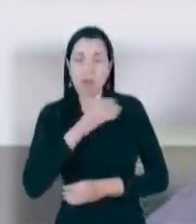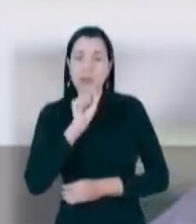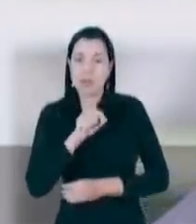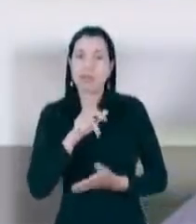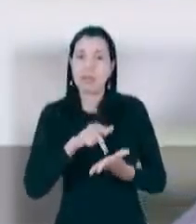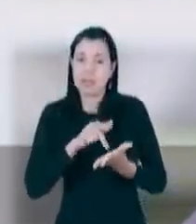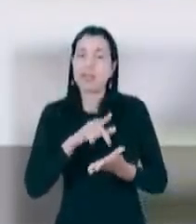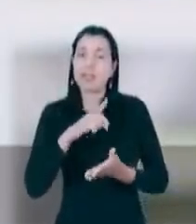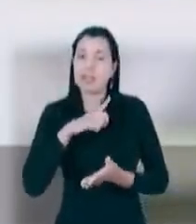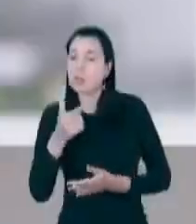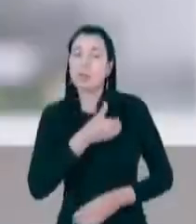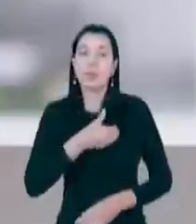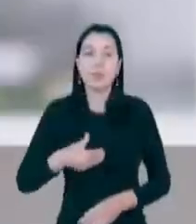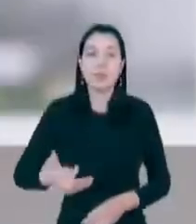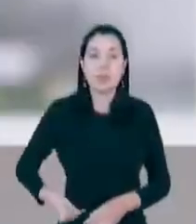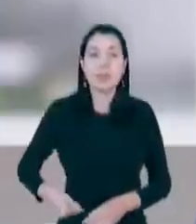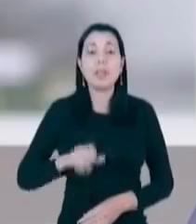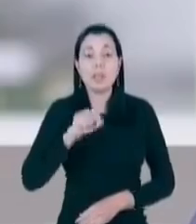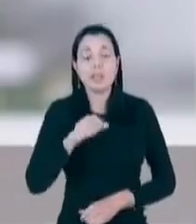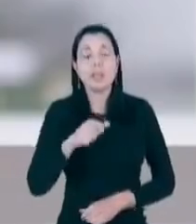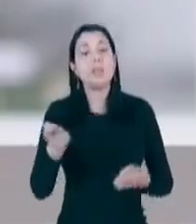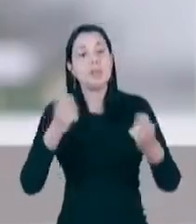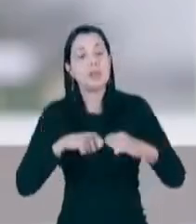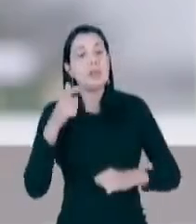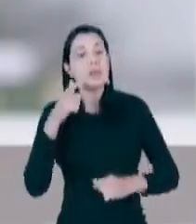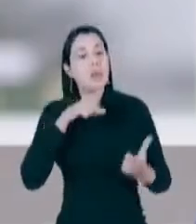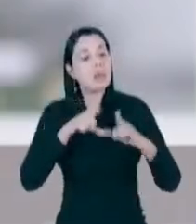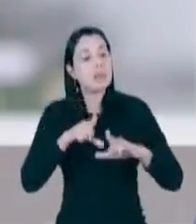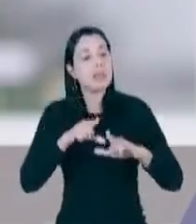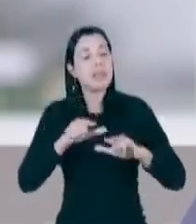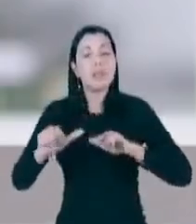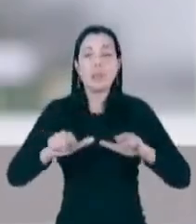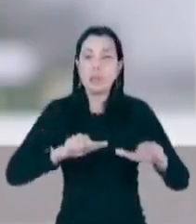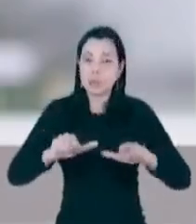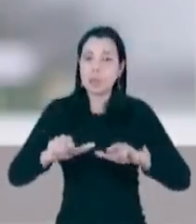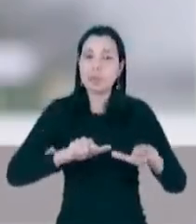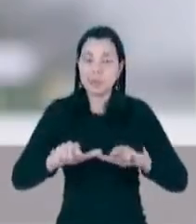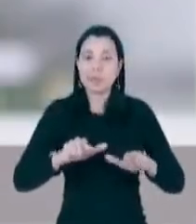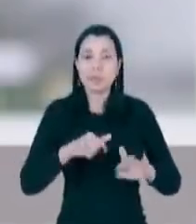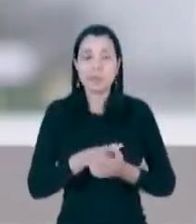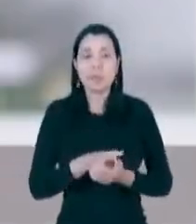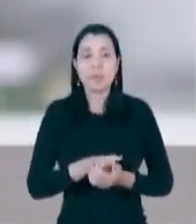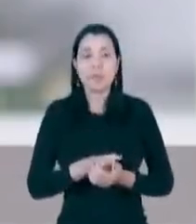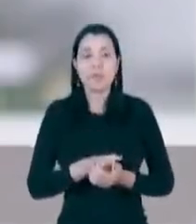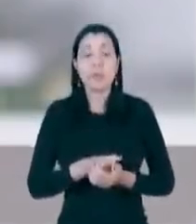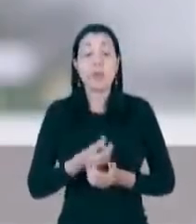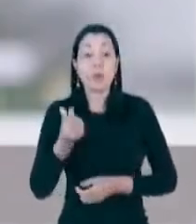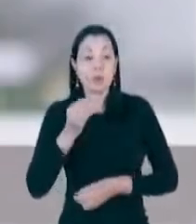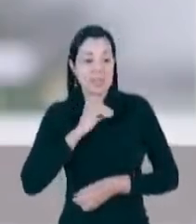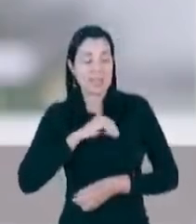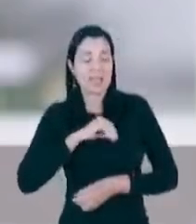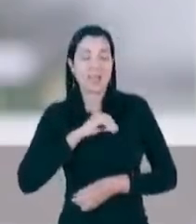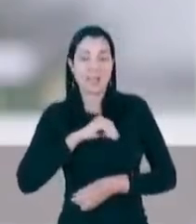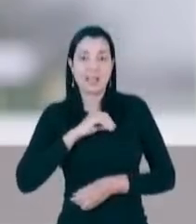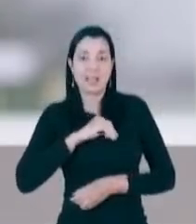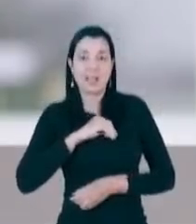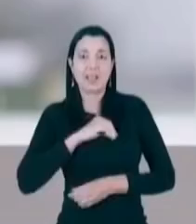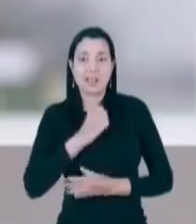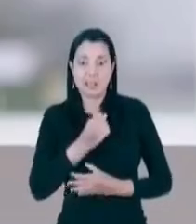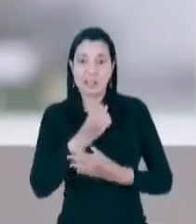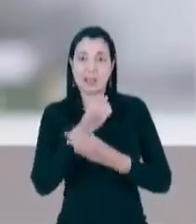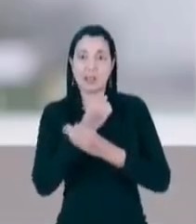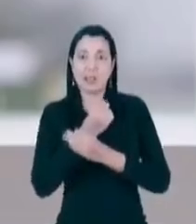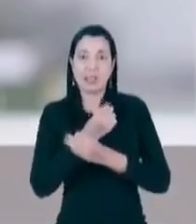existe outro jeito de governar. Que é possível garantir a cada trabalhador e a cada trabalhadora um salário digno, a segurança